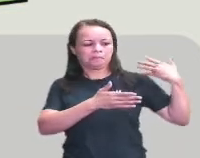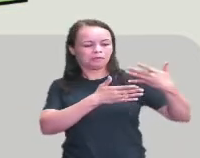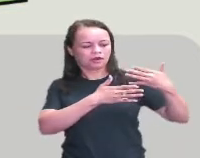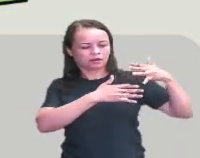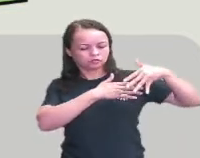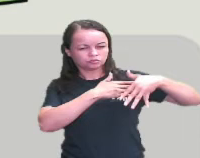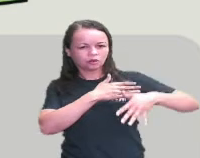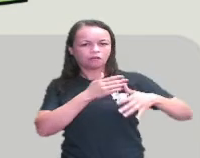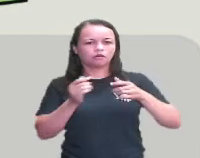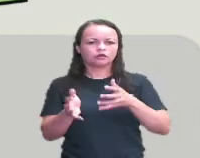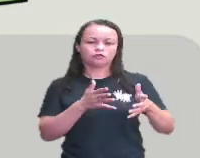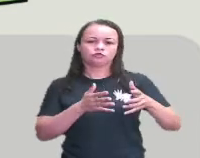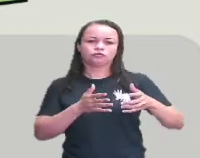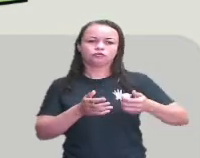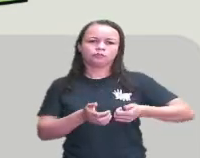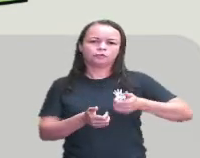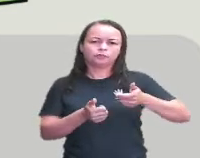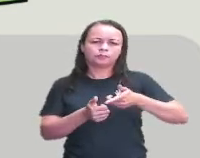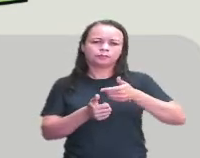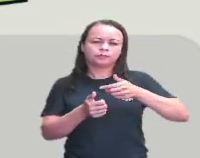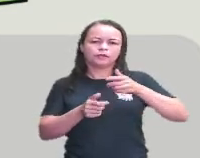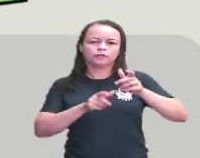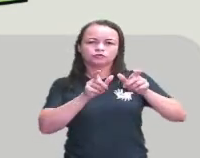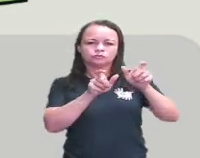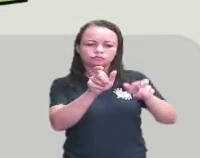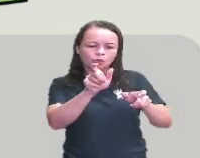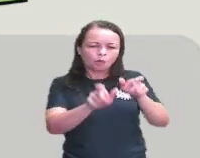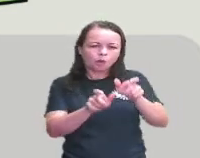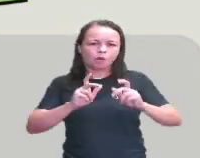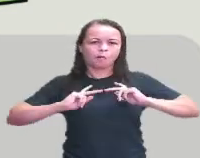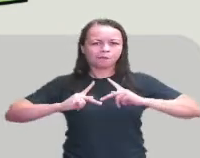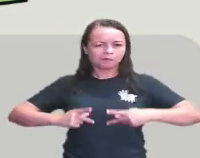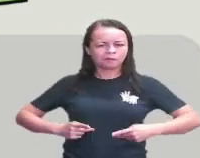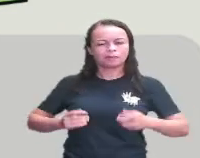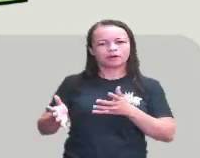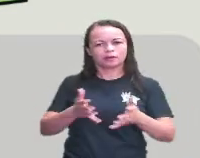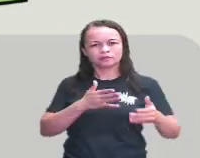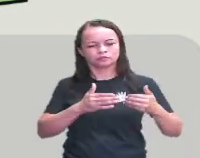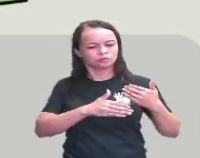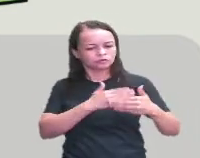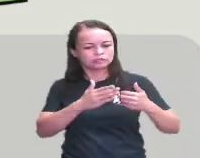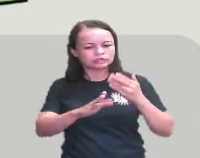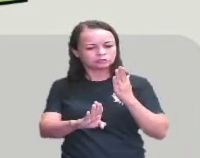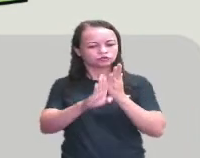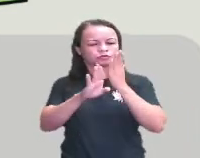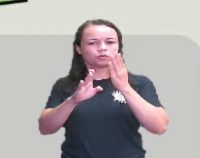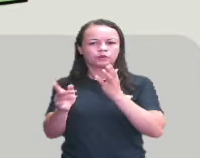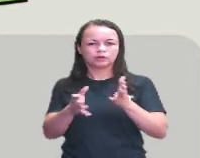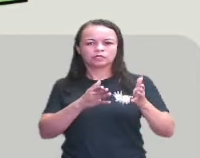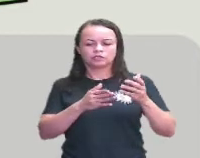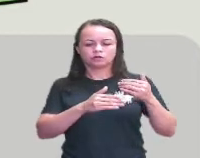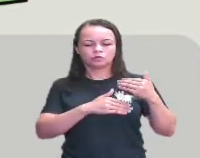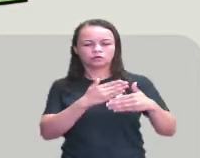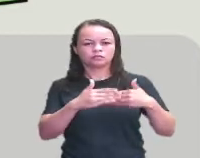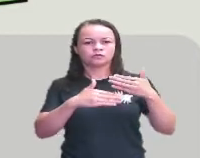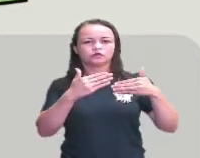quando os primeiros humanos descobriram os metais e começaram a utilizá-los no seu